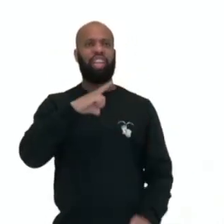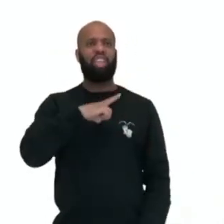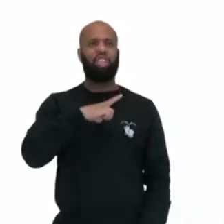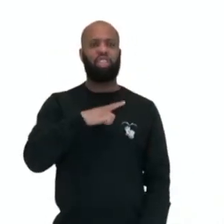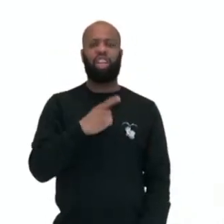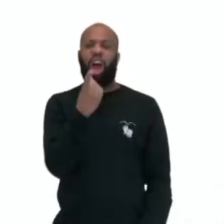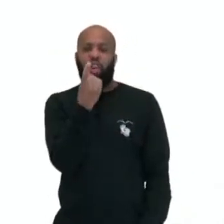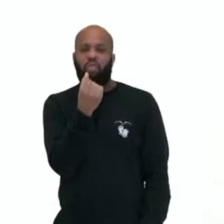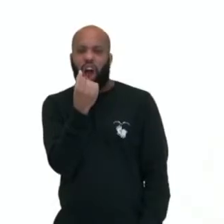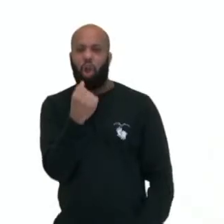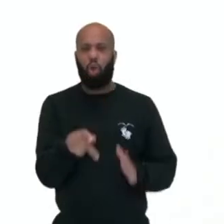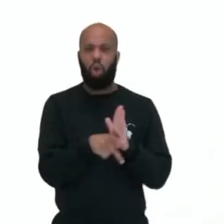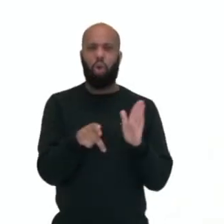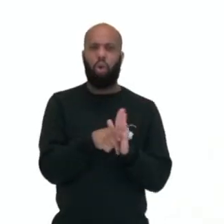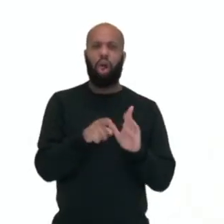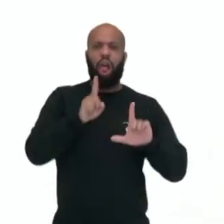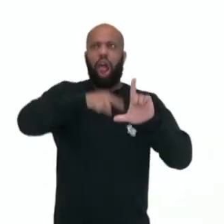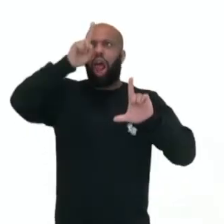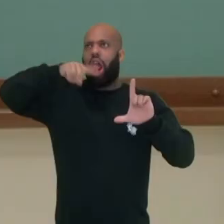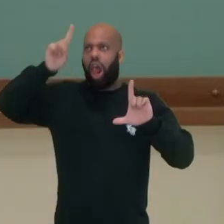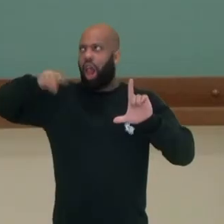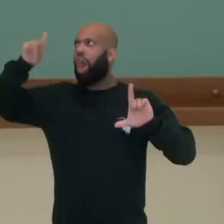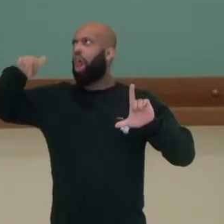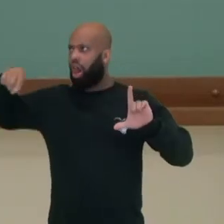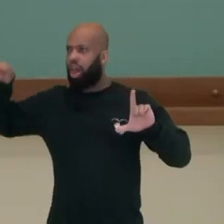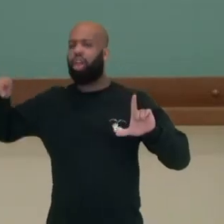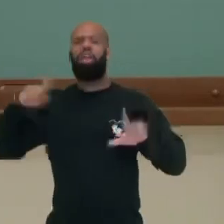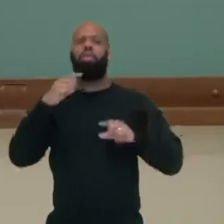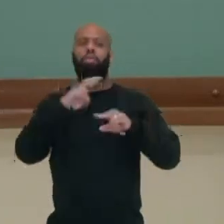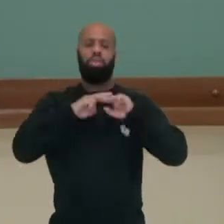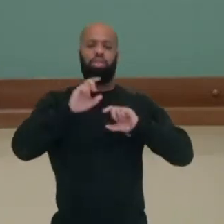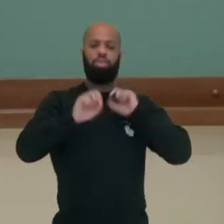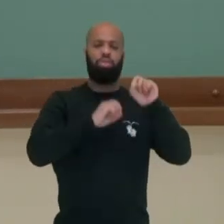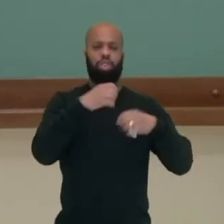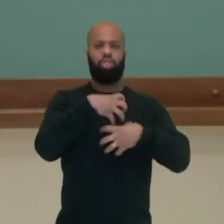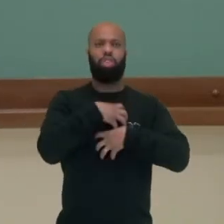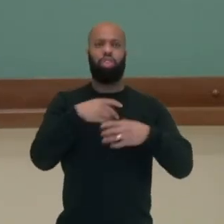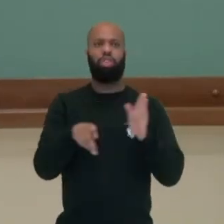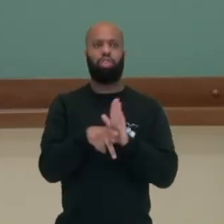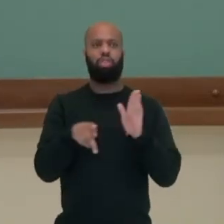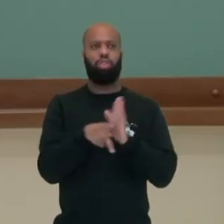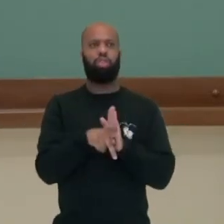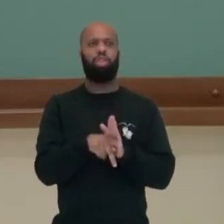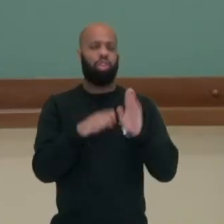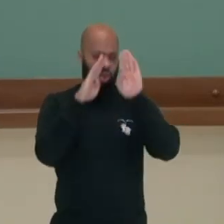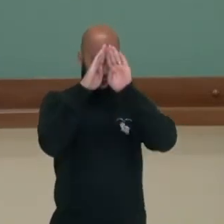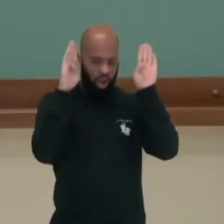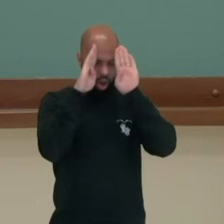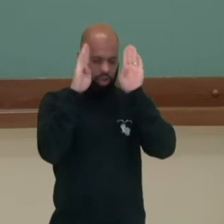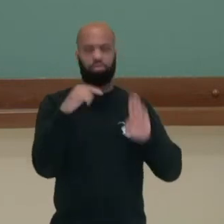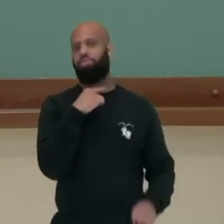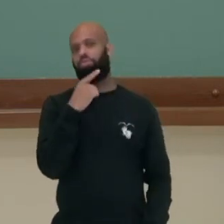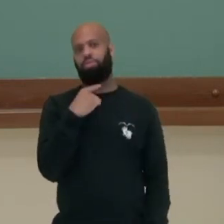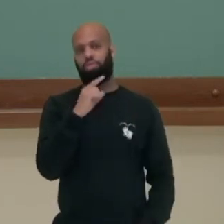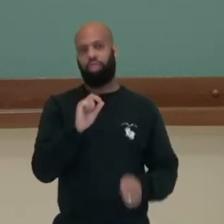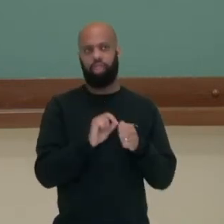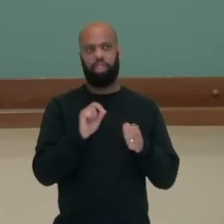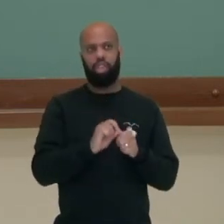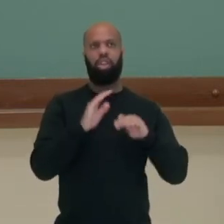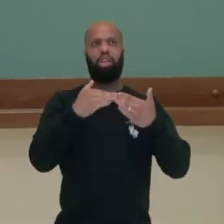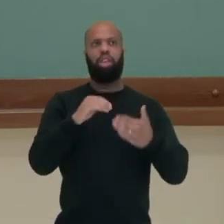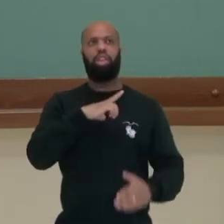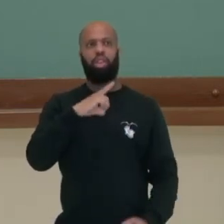havia voltado a tomar conta do Brasil depois das medidas aí do governo Collor que não surtiram longos efeitos. Então,